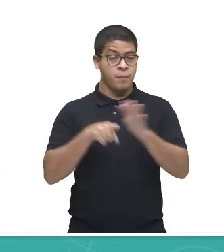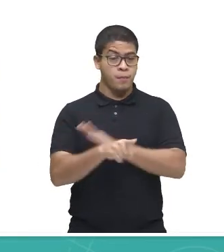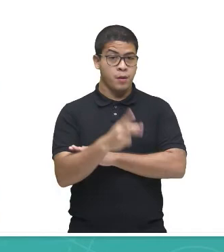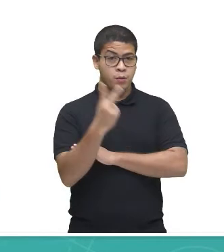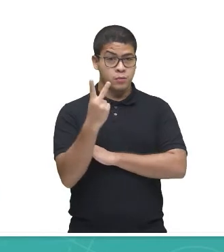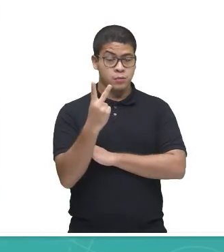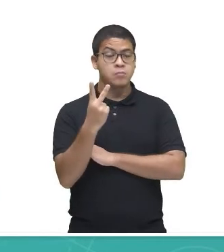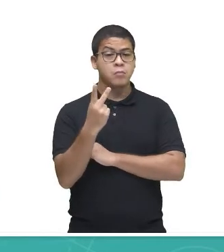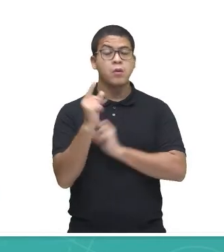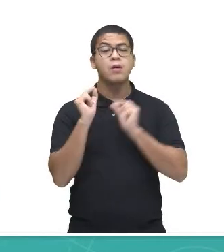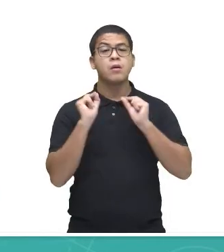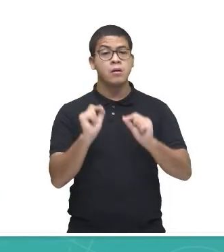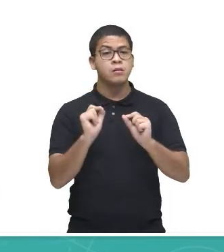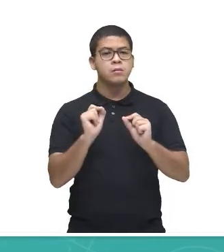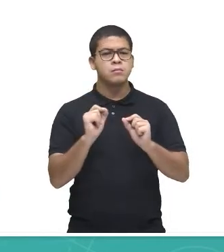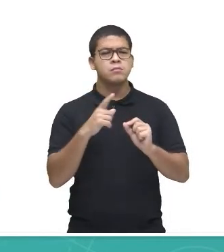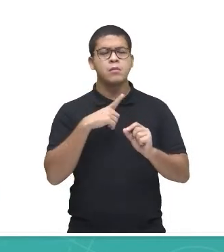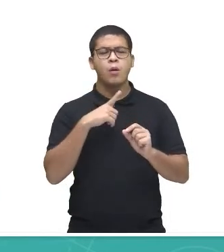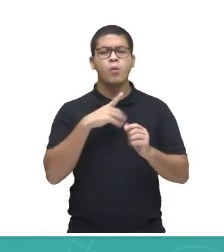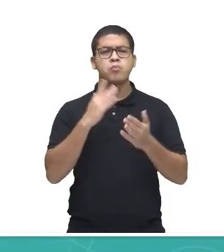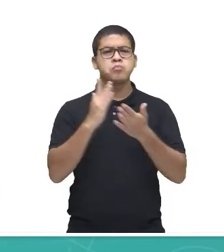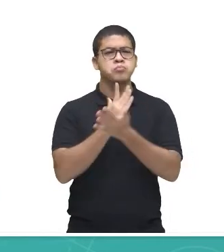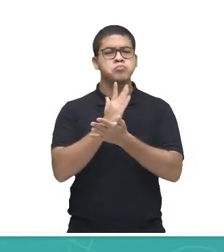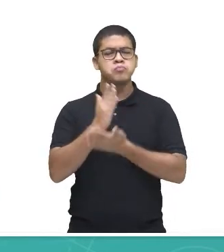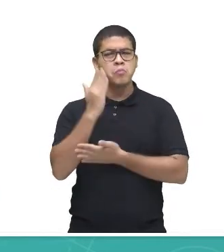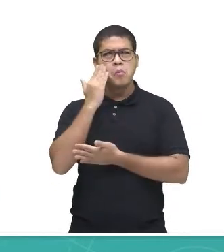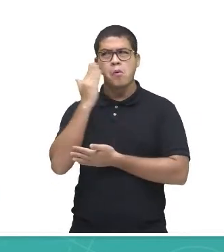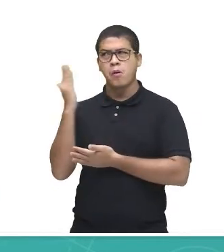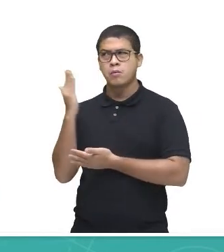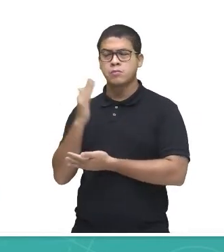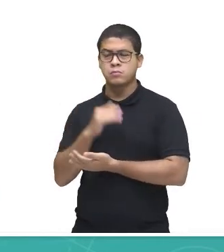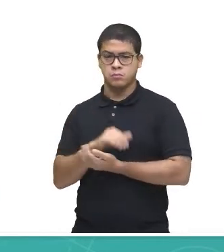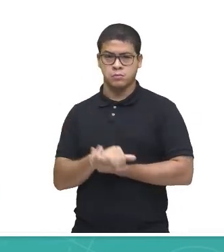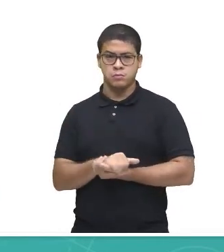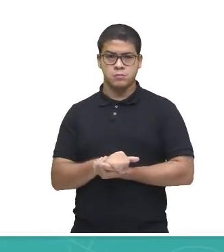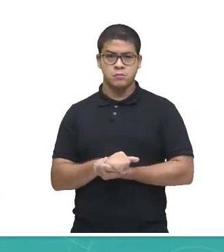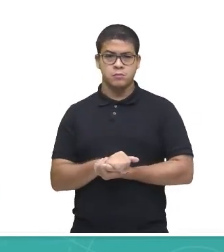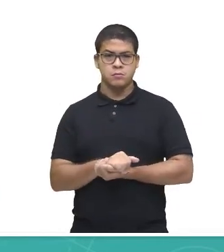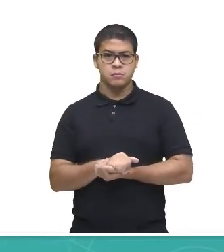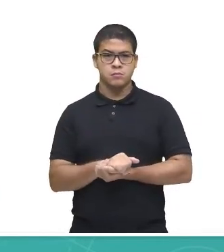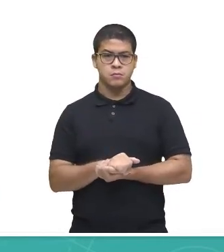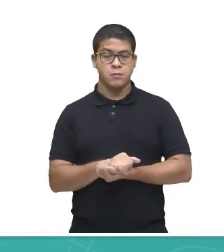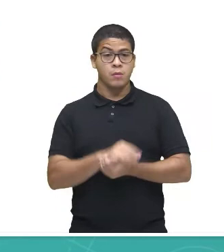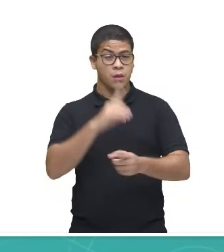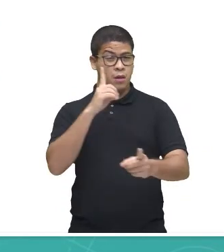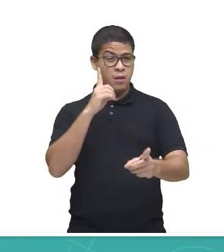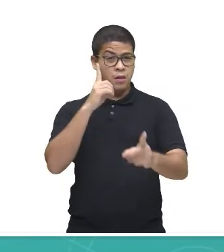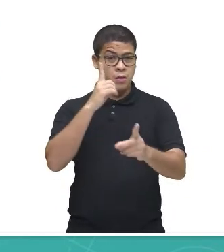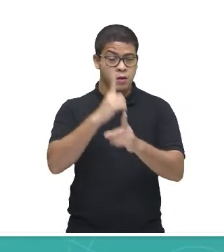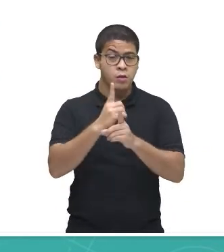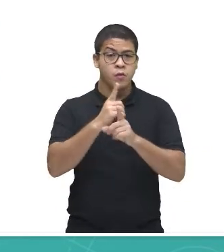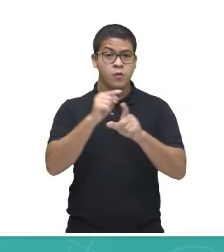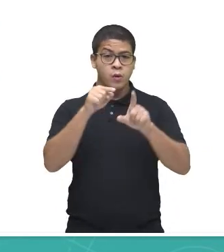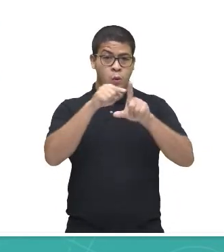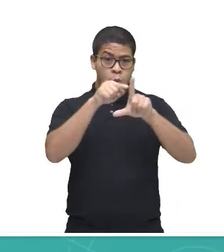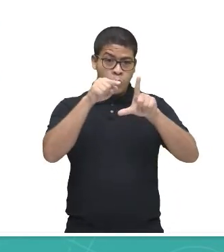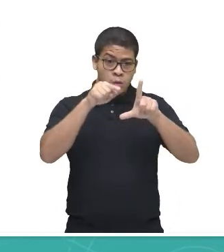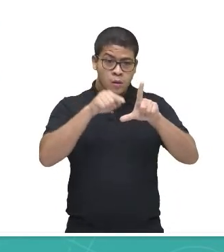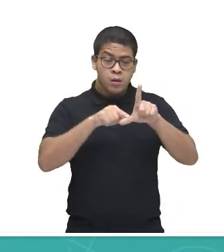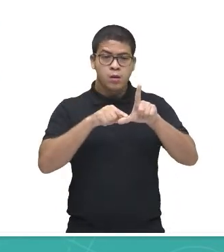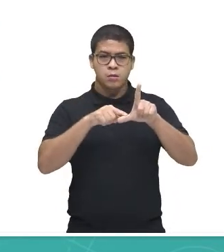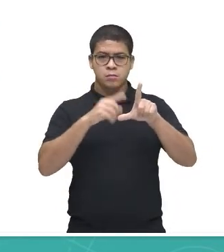aí também o seguinte, olha só. Identifique os ângulos colaterais internos e os